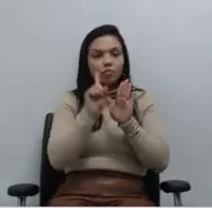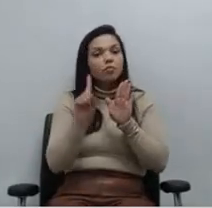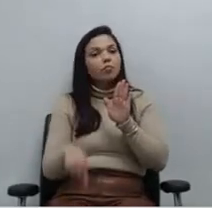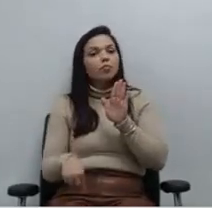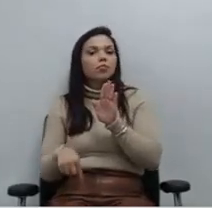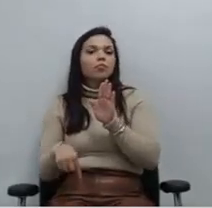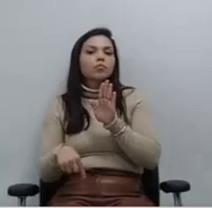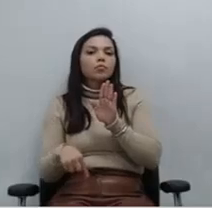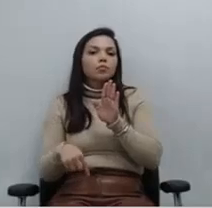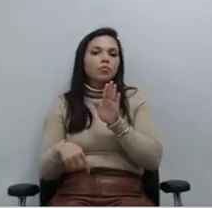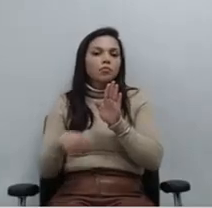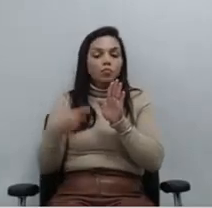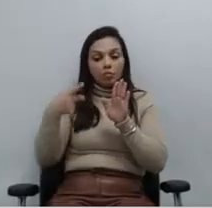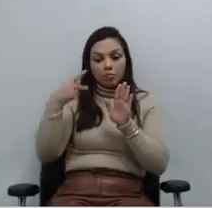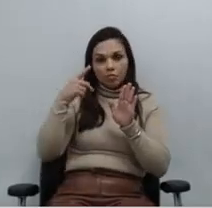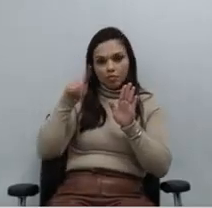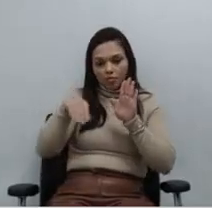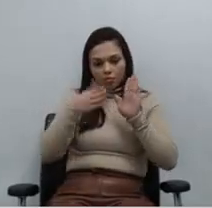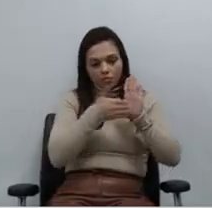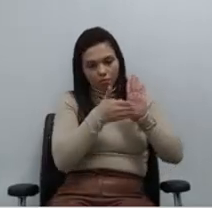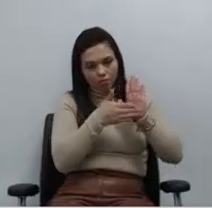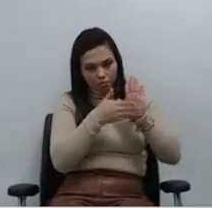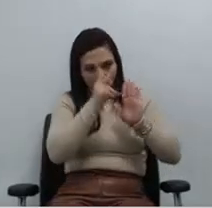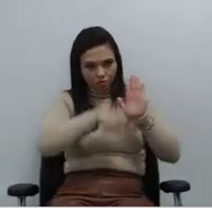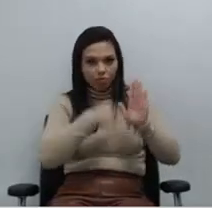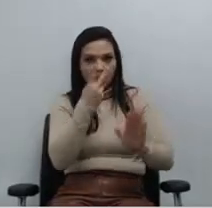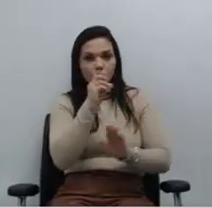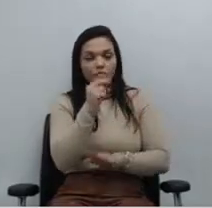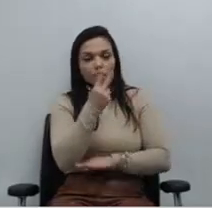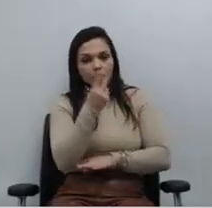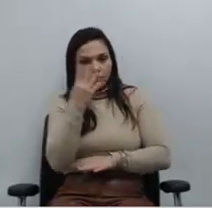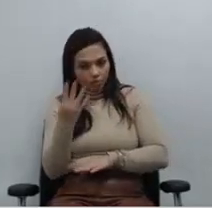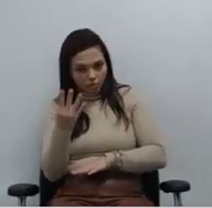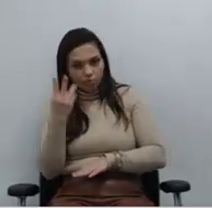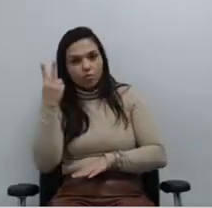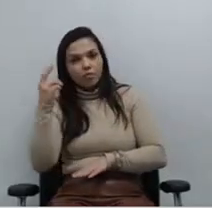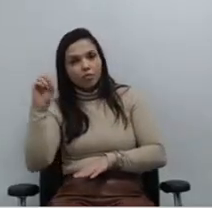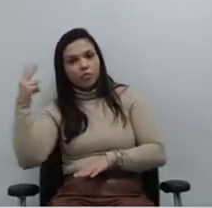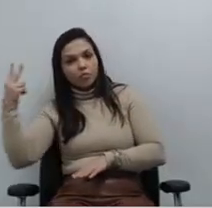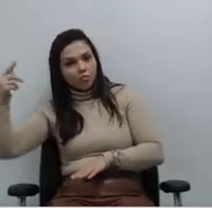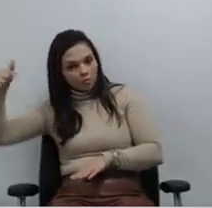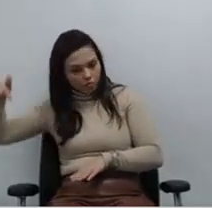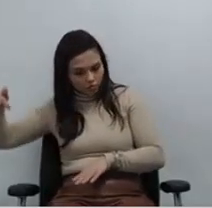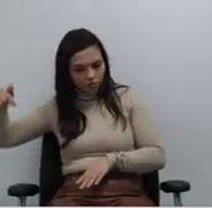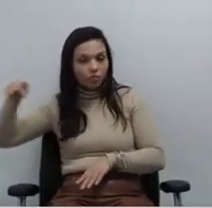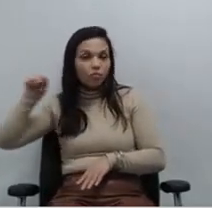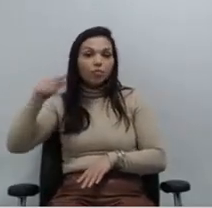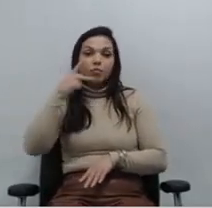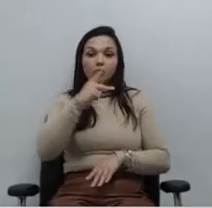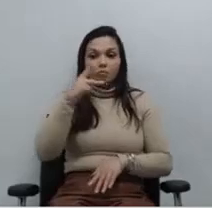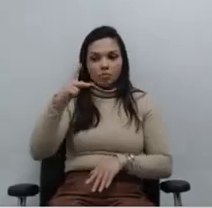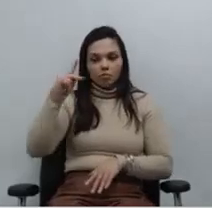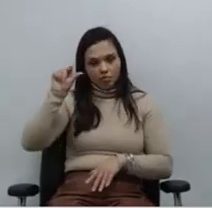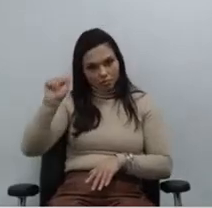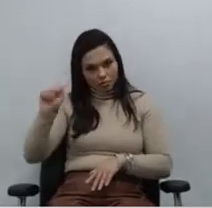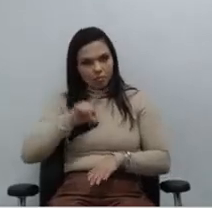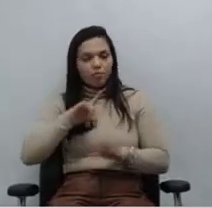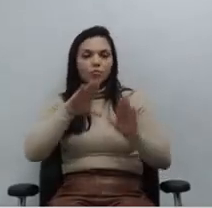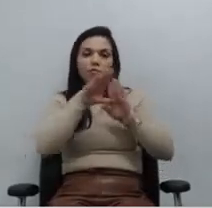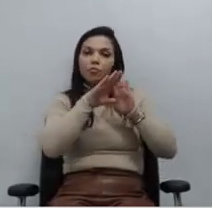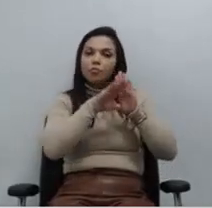Plano Plurianual PPA do Estado de São Paulo para o quadriênio de 2024-2027. Esse PPA ele estipula em sua